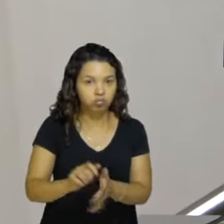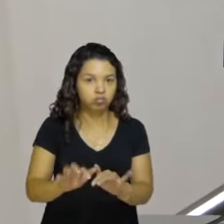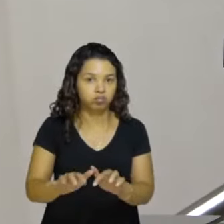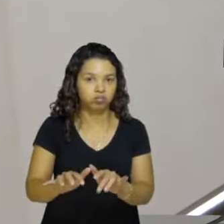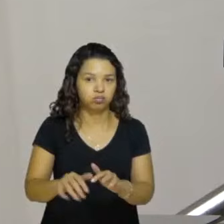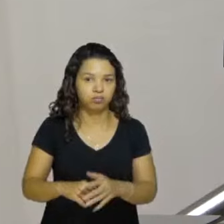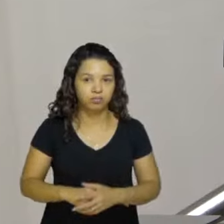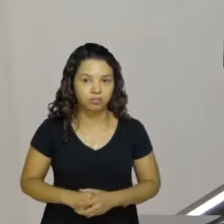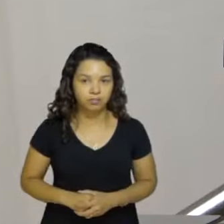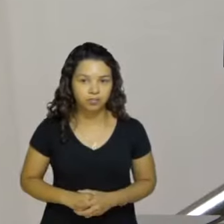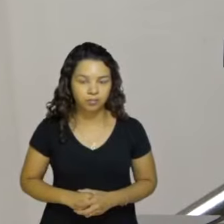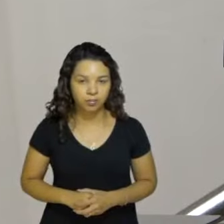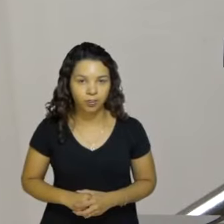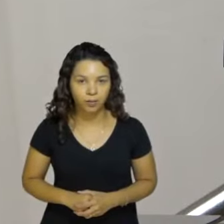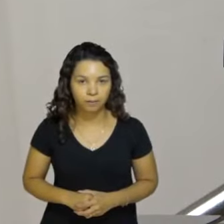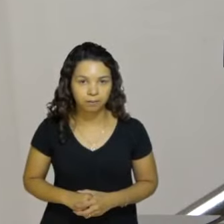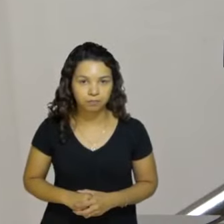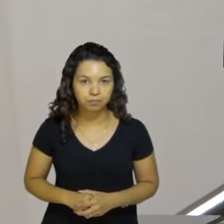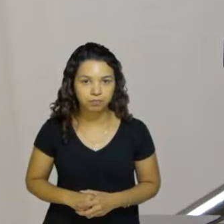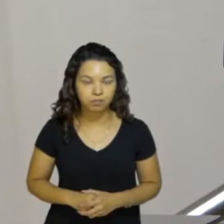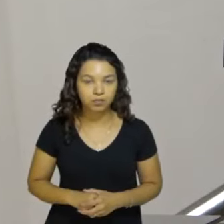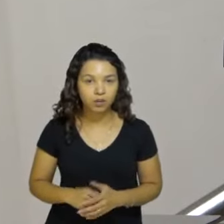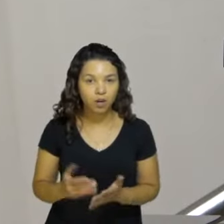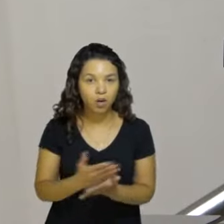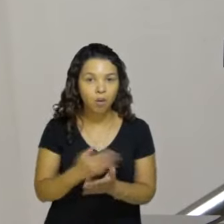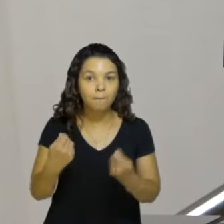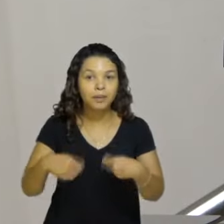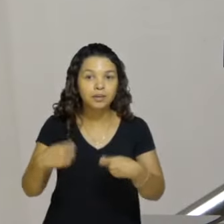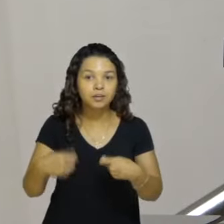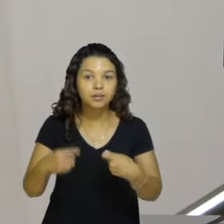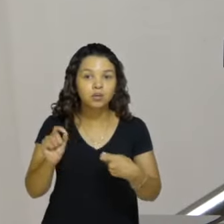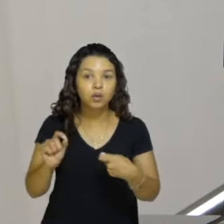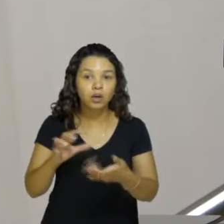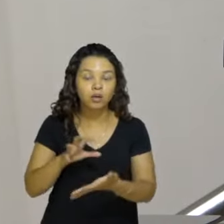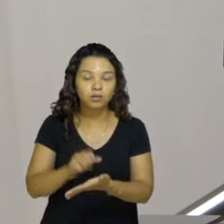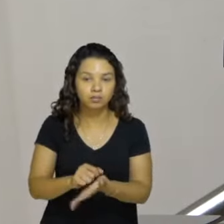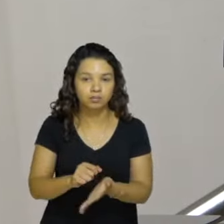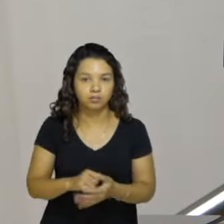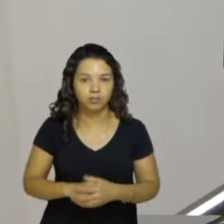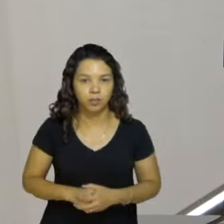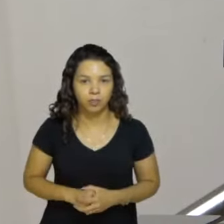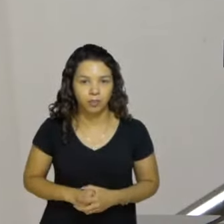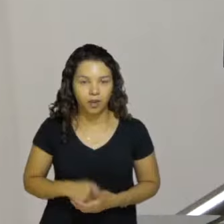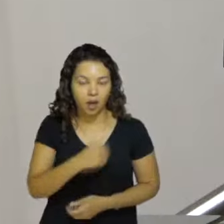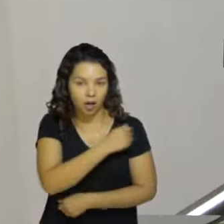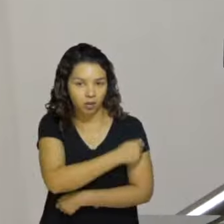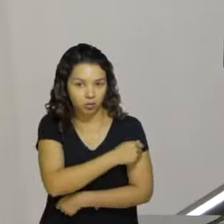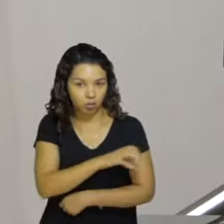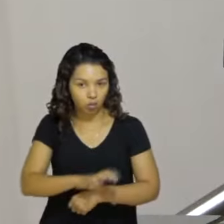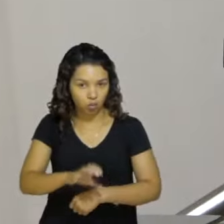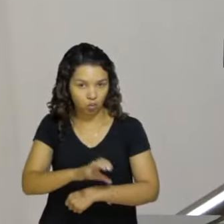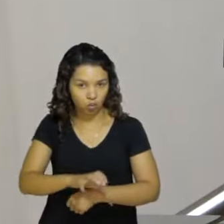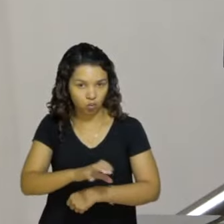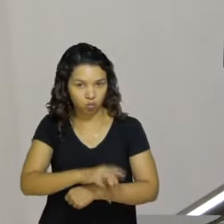o que acontece? Algumas condições para inscrição. Estudantes que cursam o ensino médio